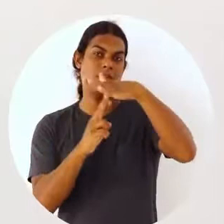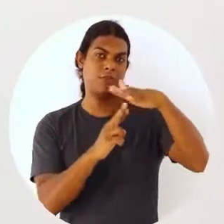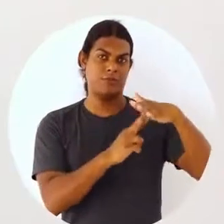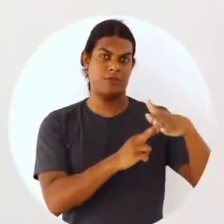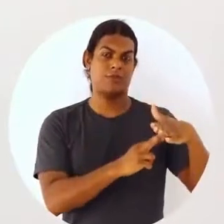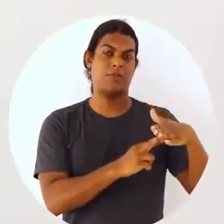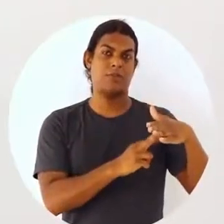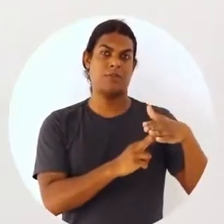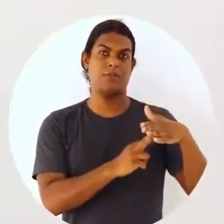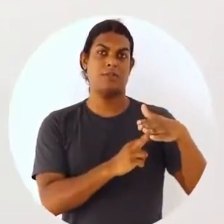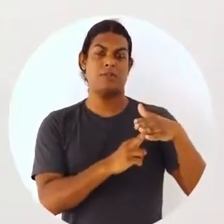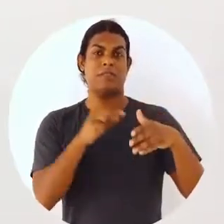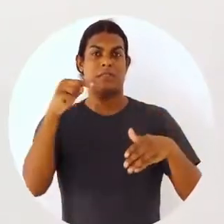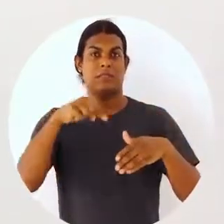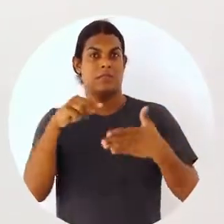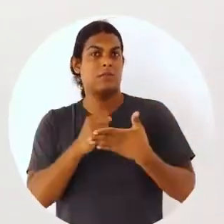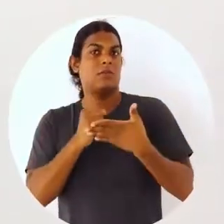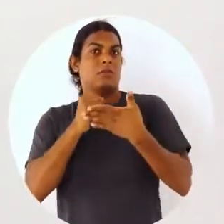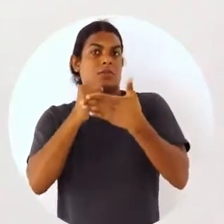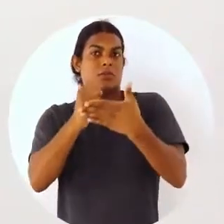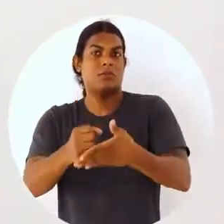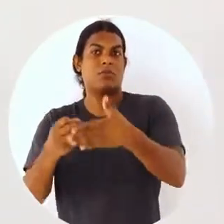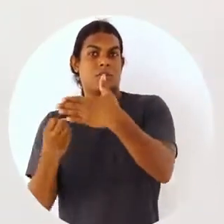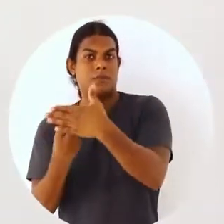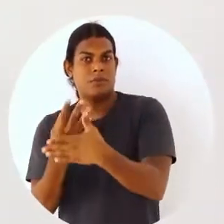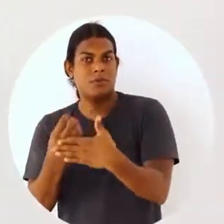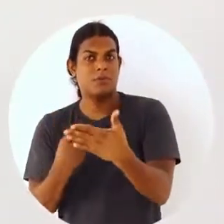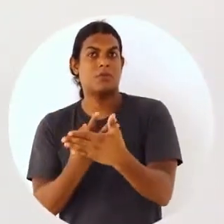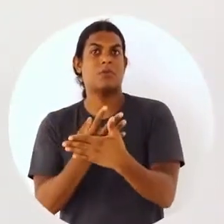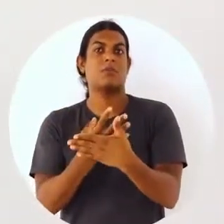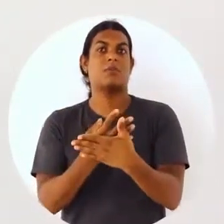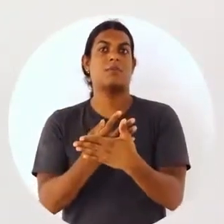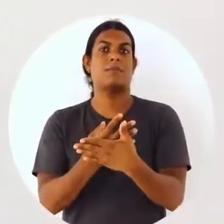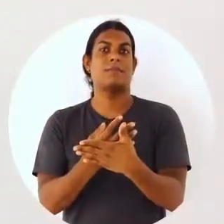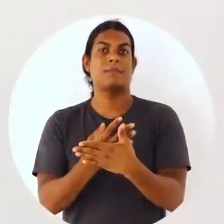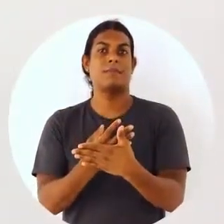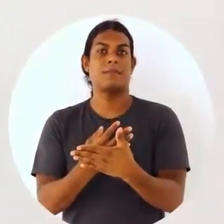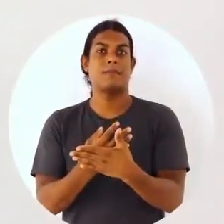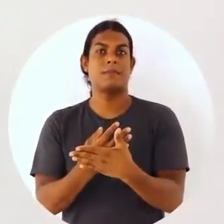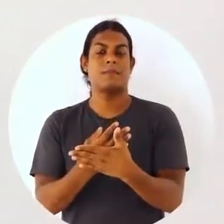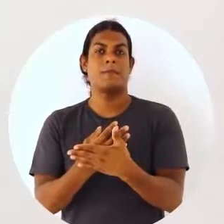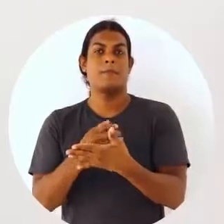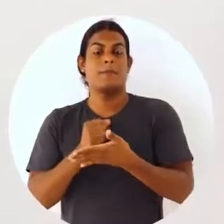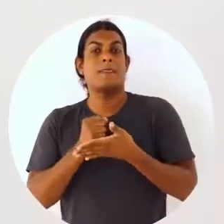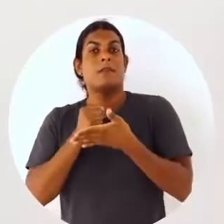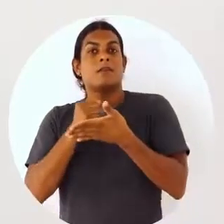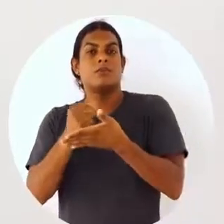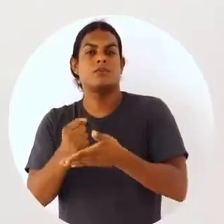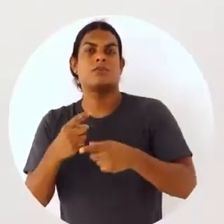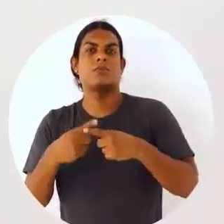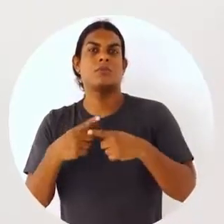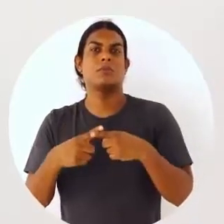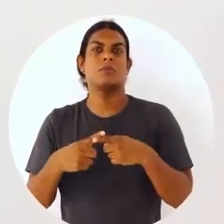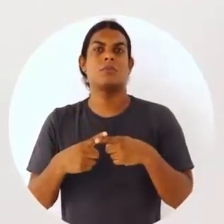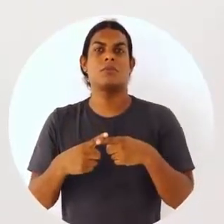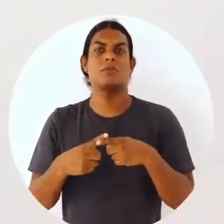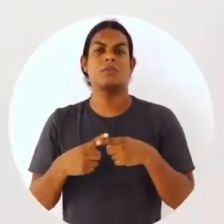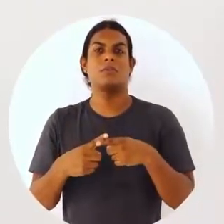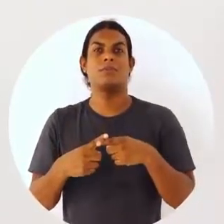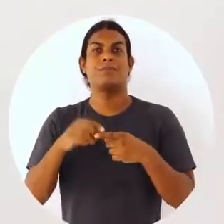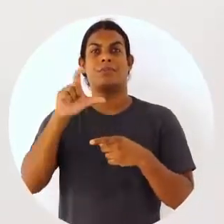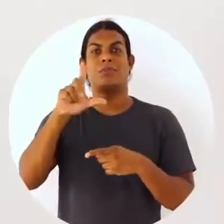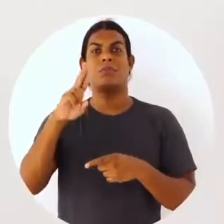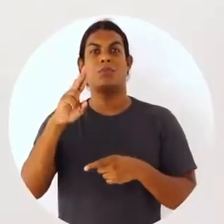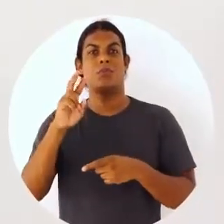as cidades. Isso fortaleceu a produção manufatureira, primeiramente, fortaleceu o capital, o ganho de lucro a partir